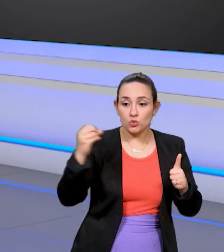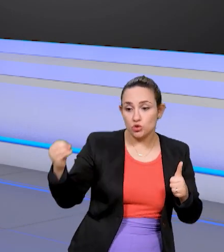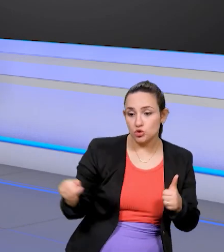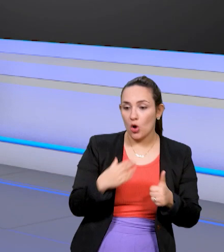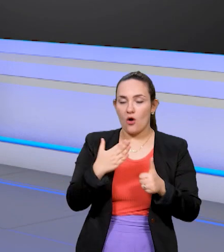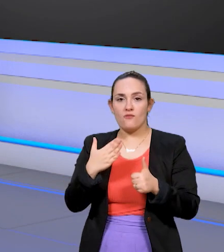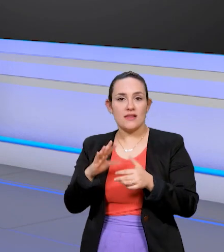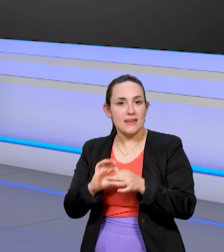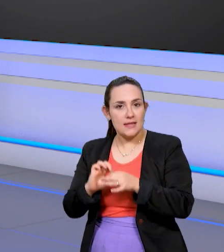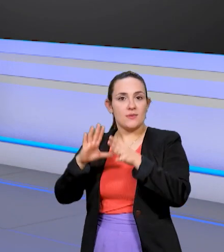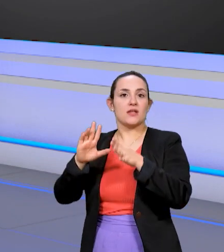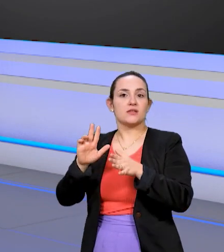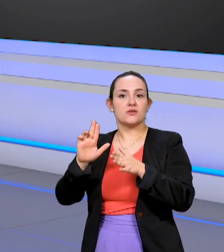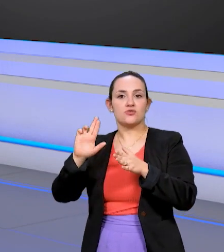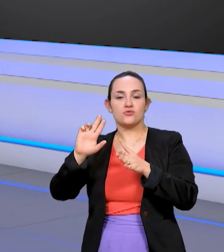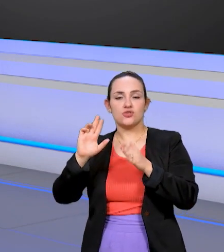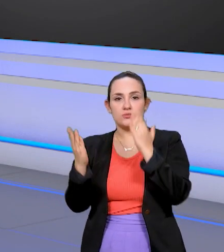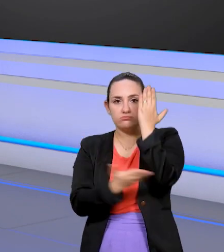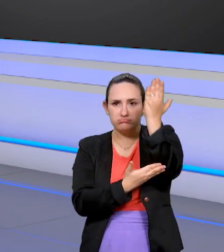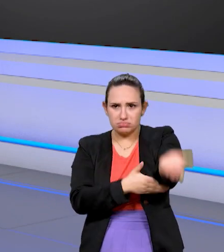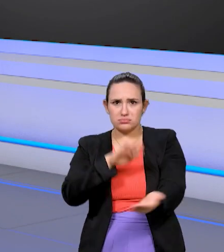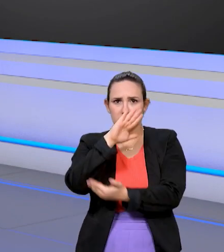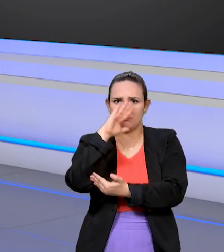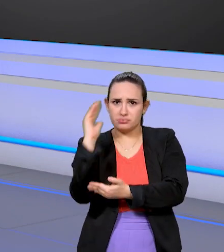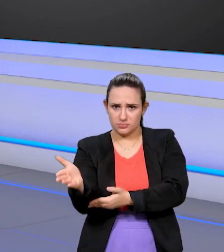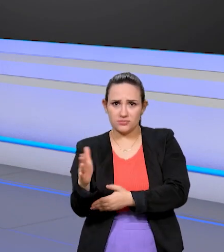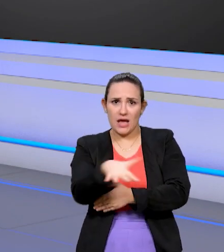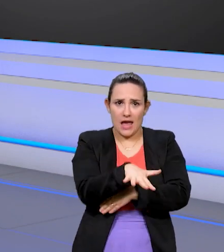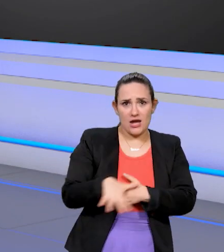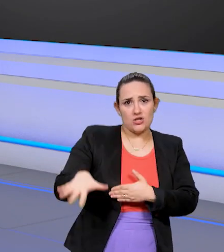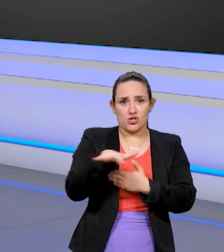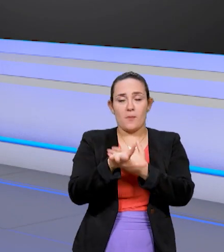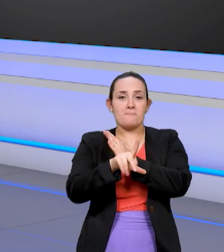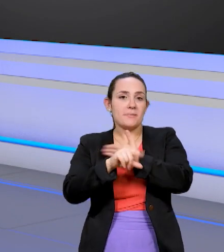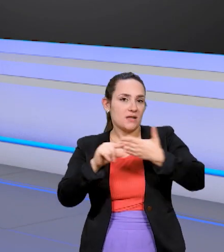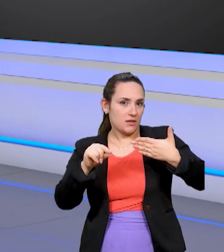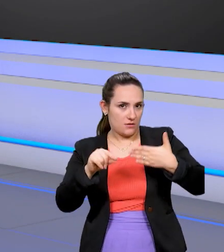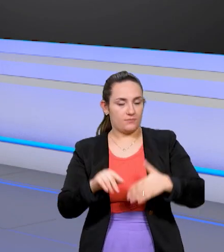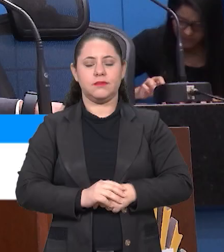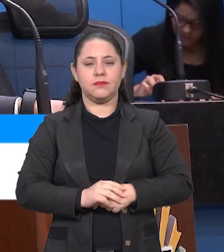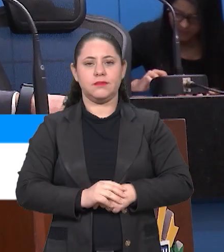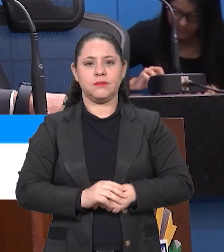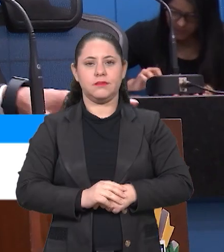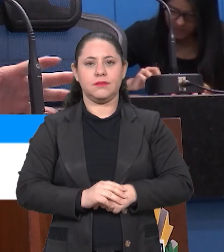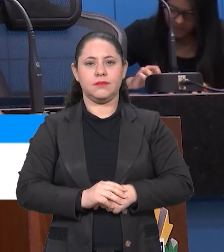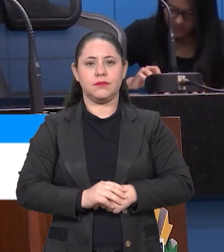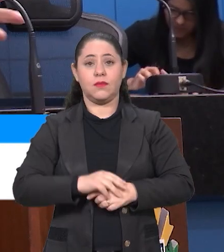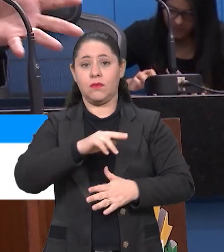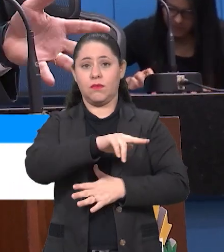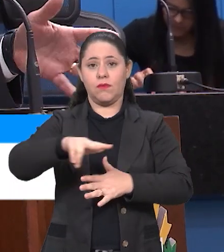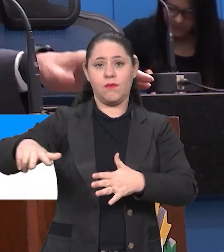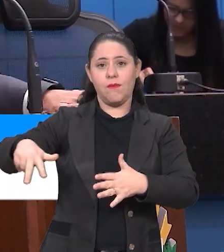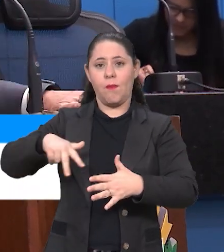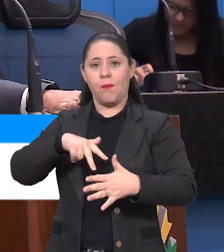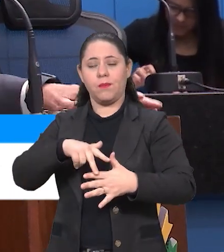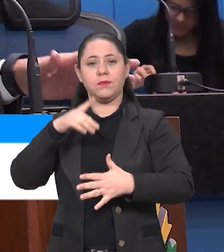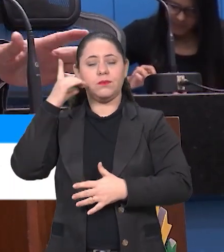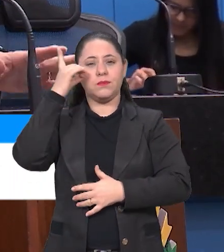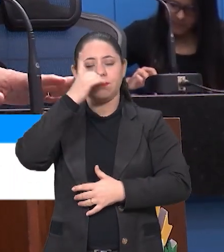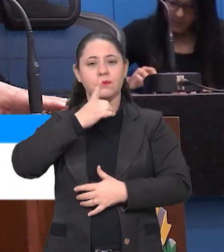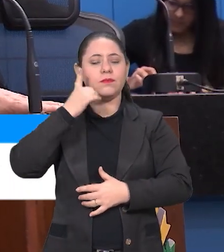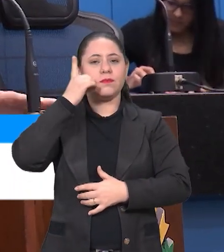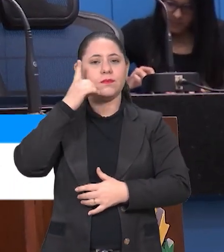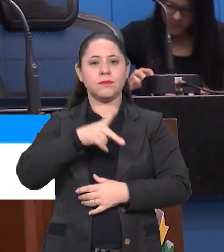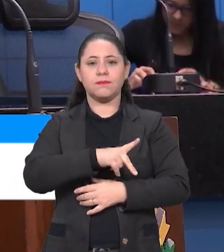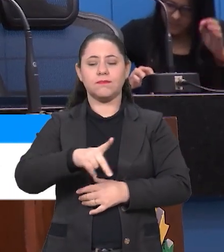e novas autorizações de supressão vegetal na região do Pantanal. Na tribuna, o